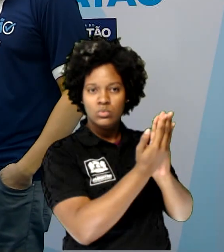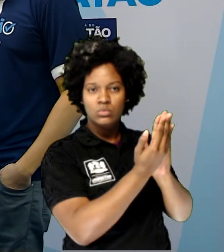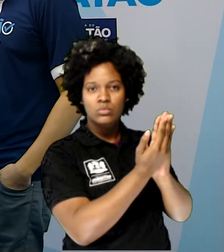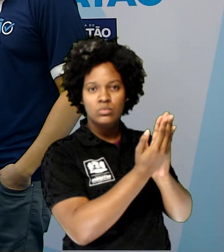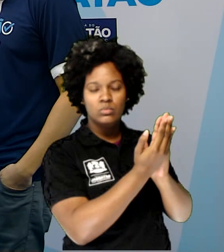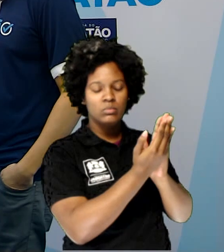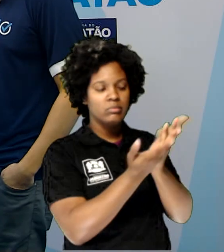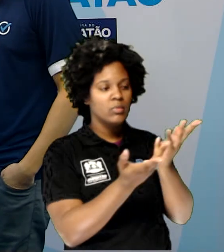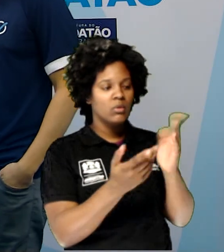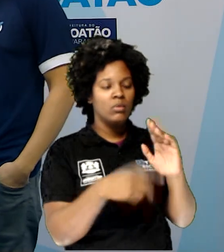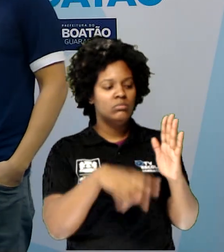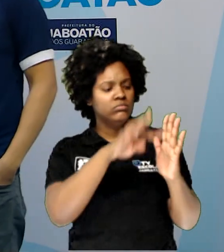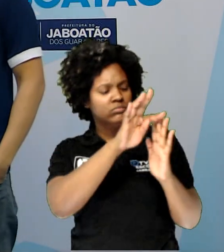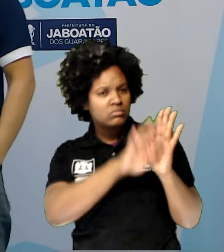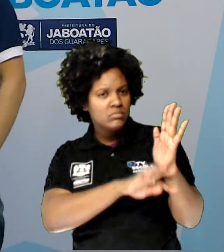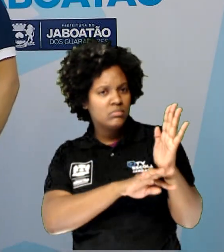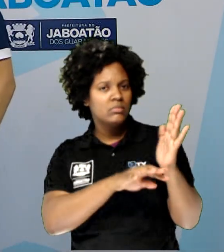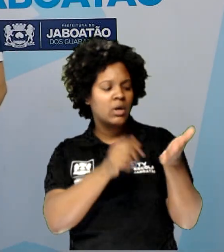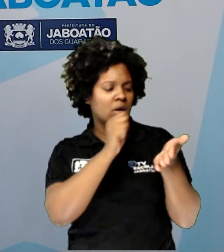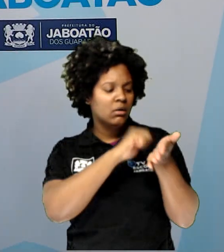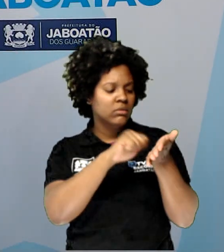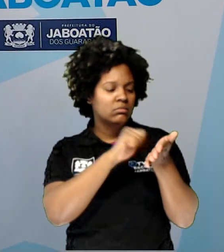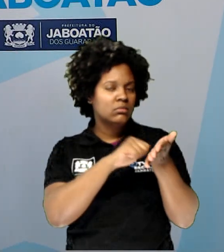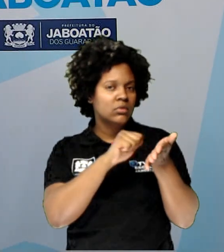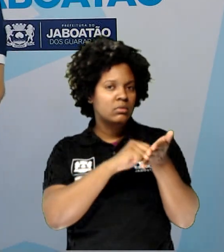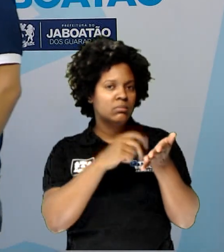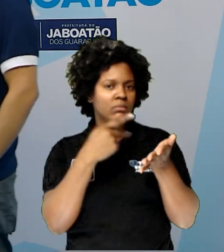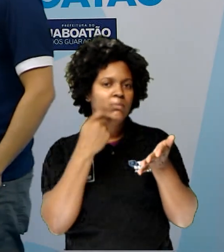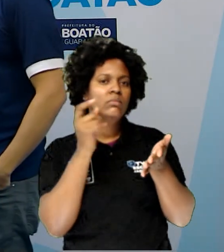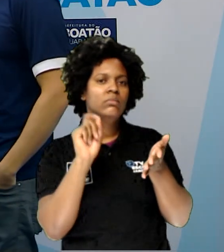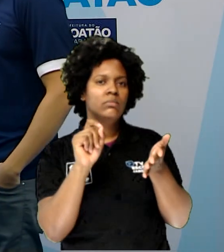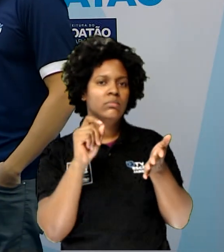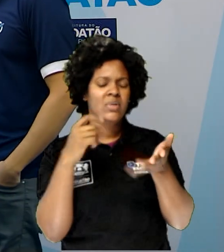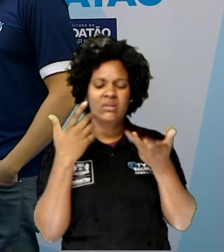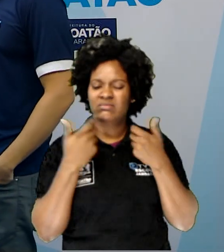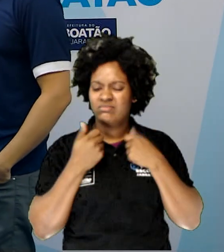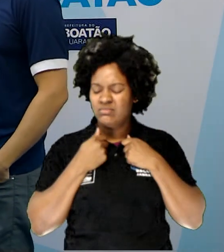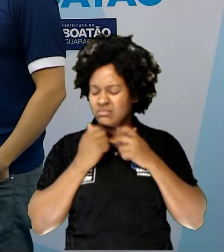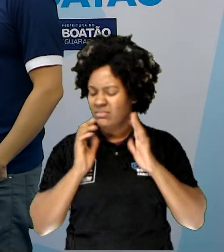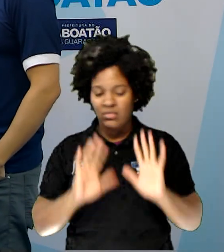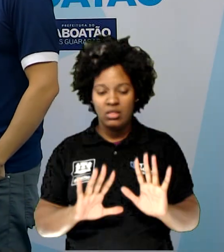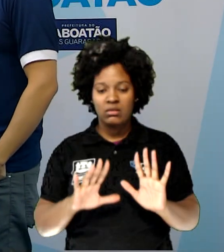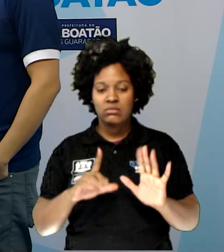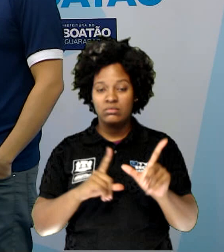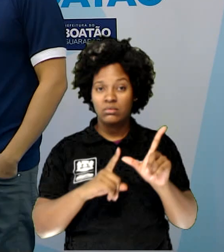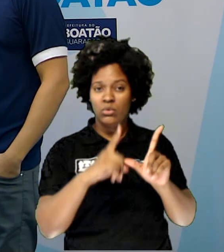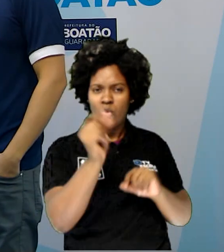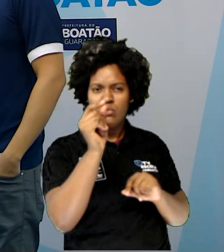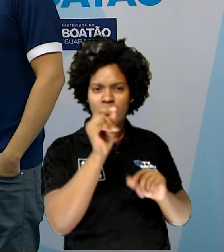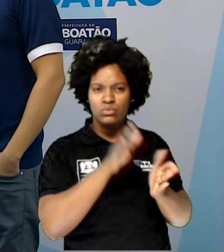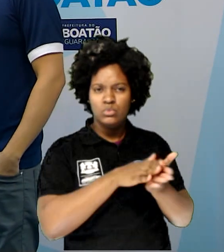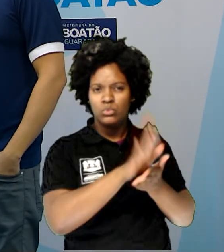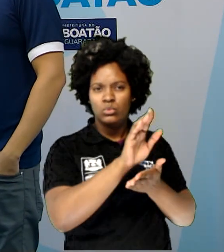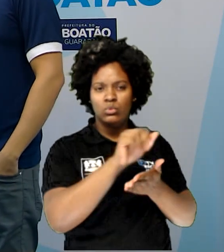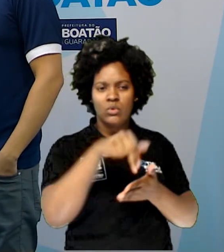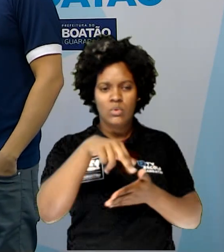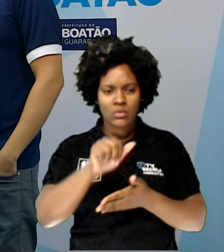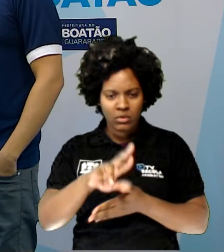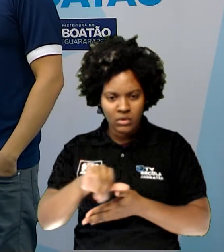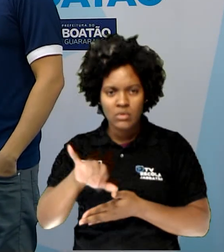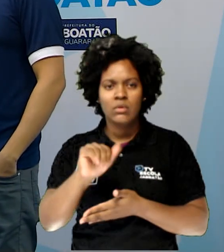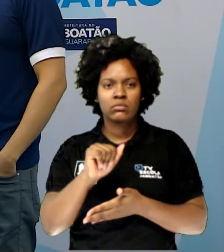parte escrita, né, a parte verbal do texto diz o seguinte: cansei, estou indo para Nárnia. Nós